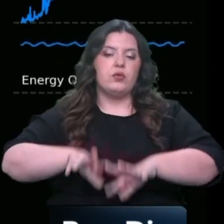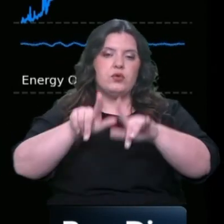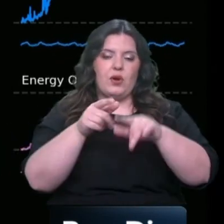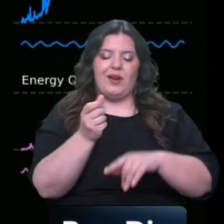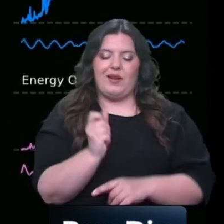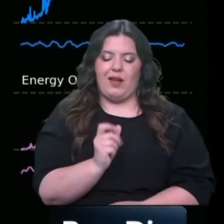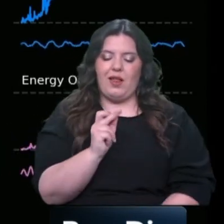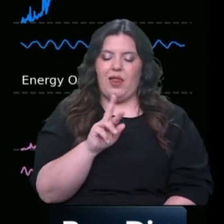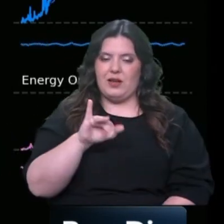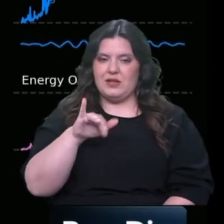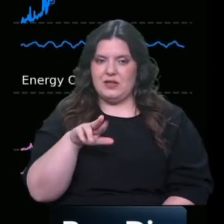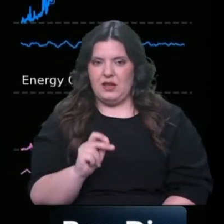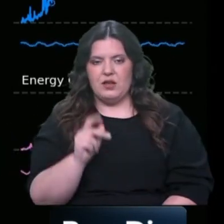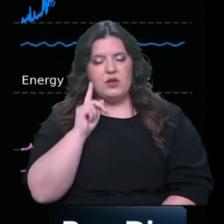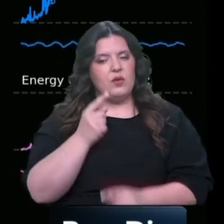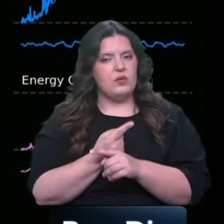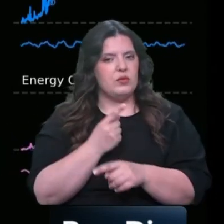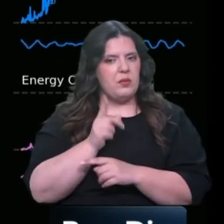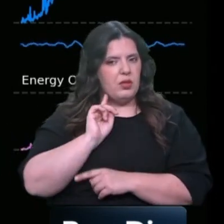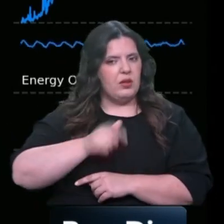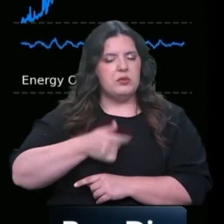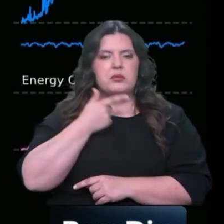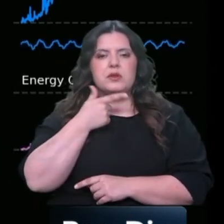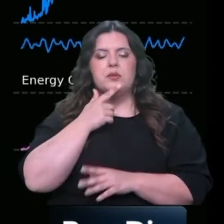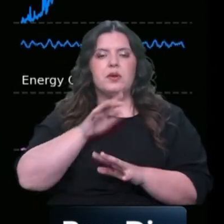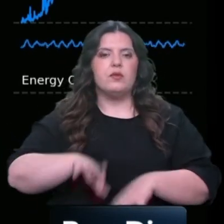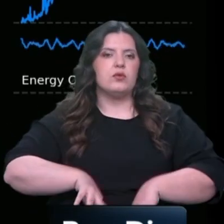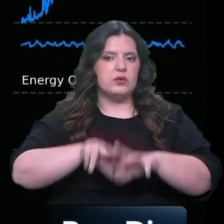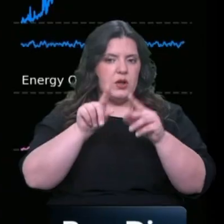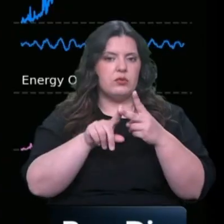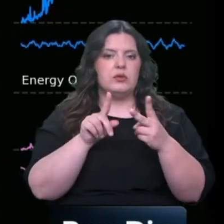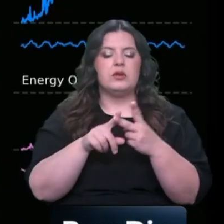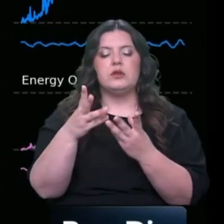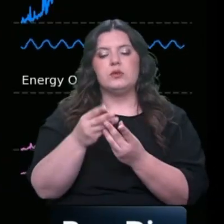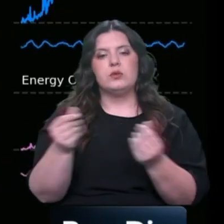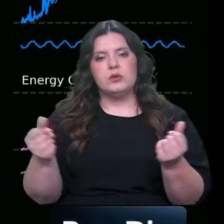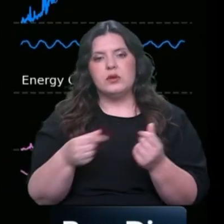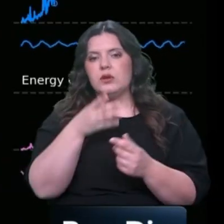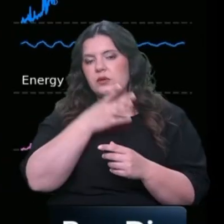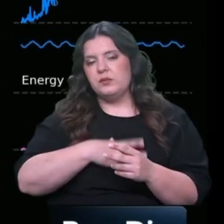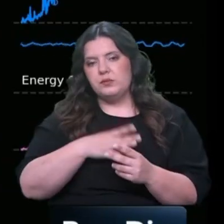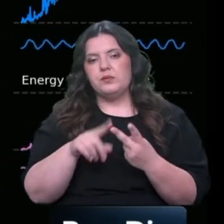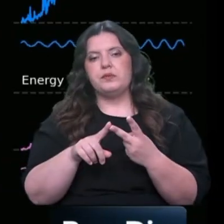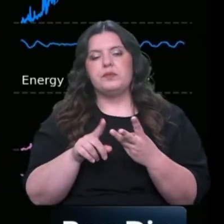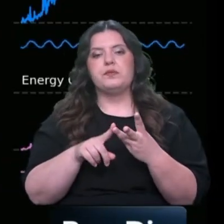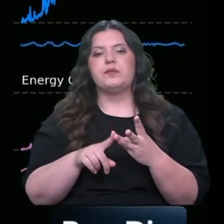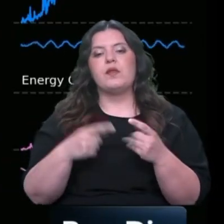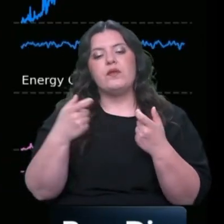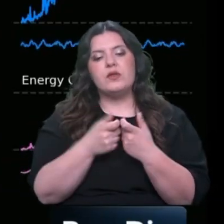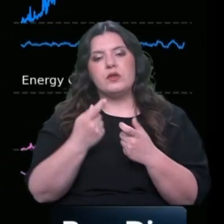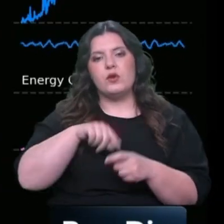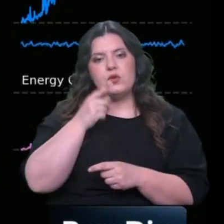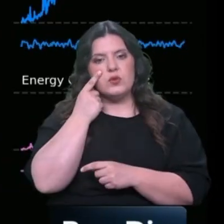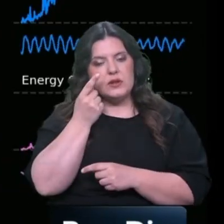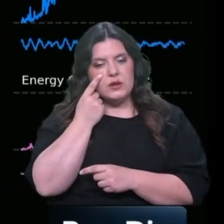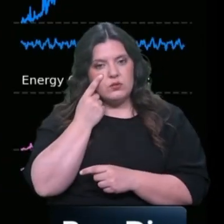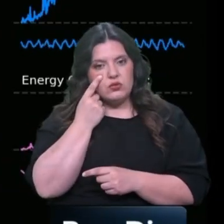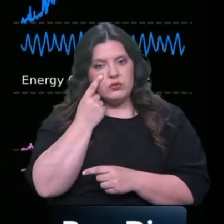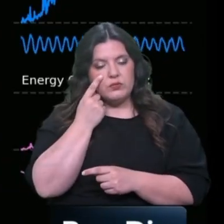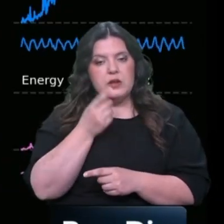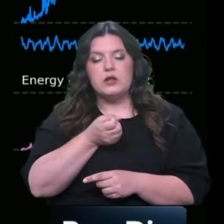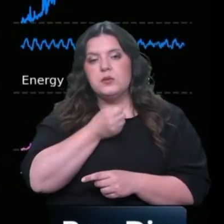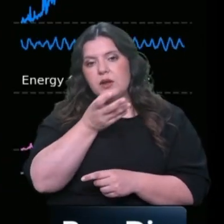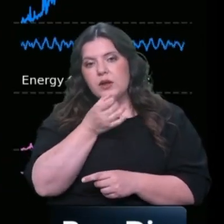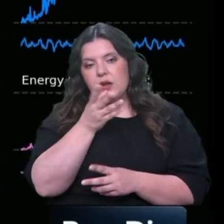são dois elementos fundamentais para perceber a evolução do universo, este resultado diz-nos o seguinte, a física que nós conhecemos